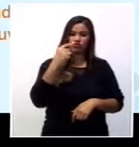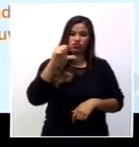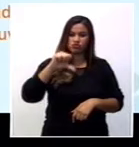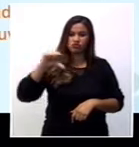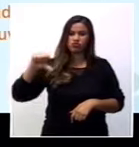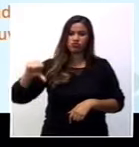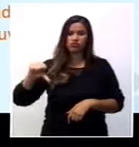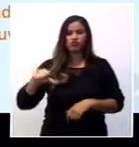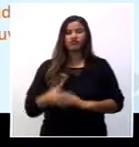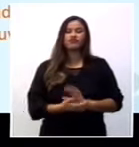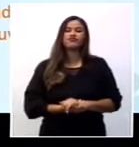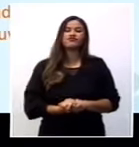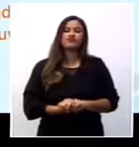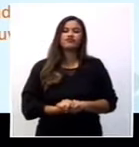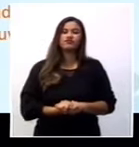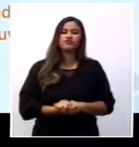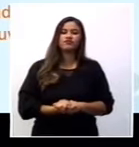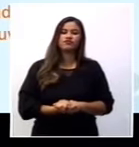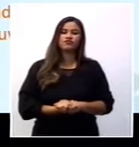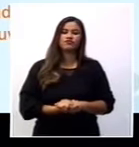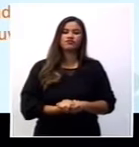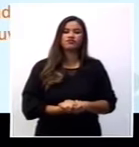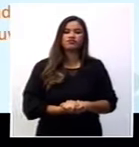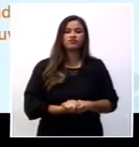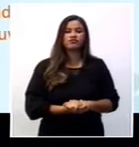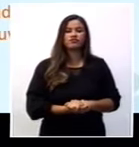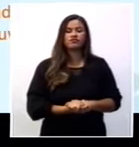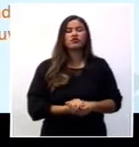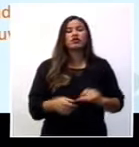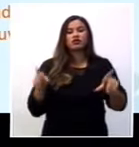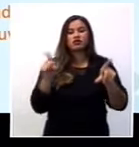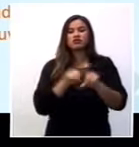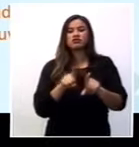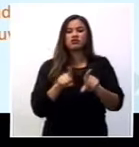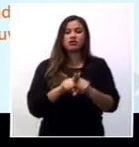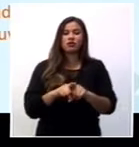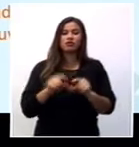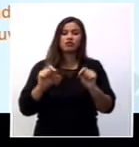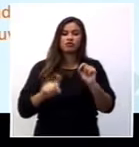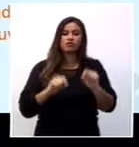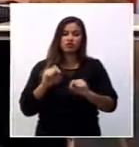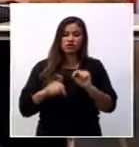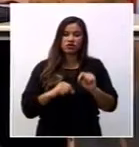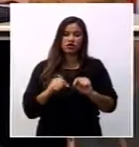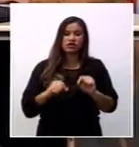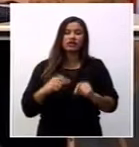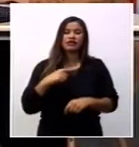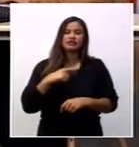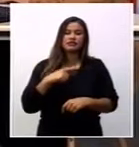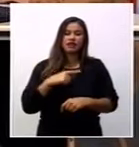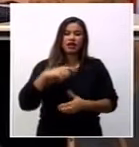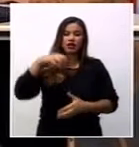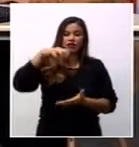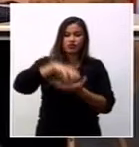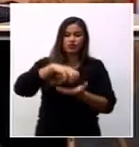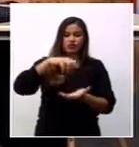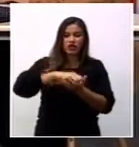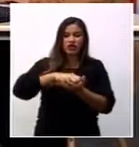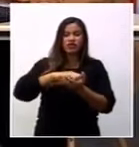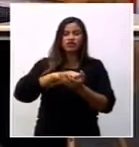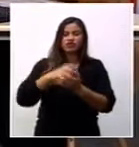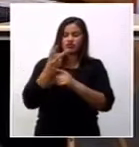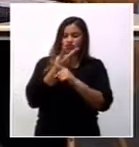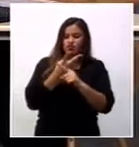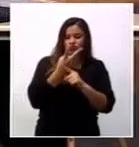40199. Além aí também que a gente conta, além da Defesa Civil, com o CEMADEM, né, professora? Que é um centro de monitoramento